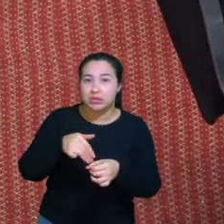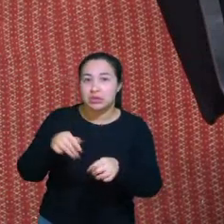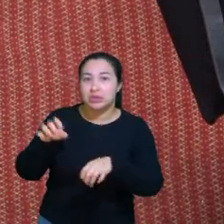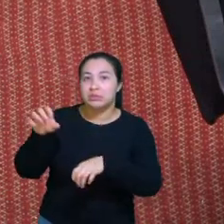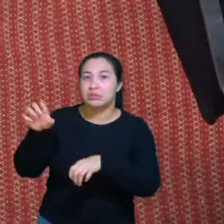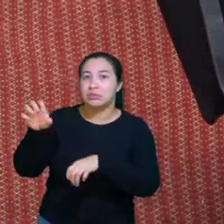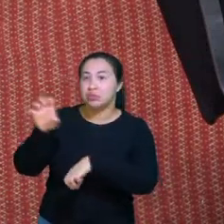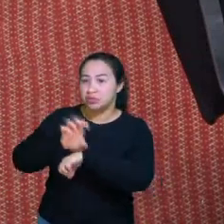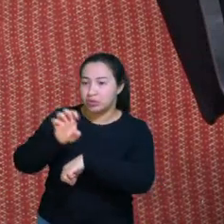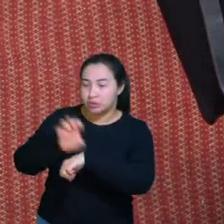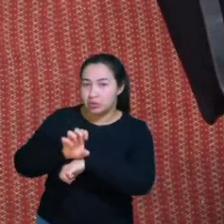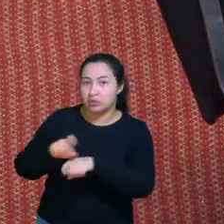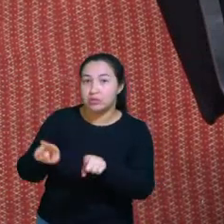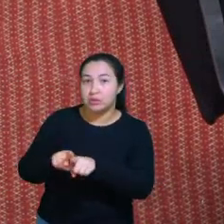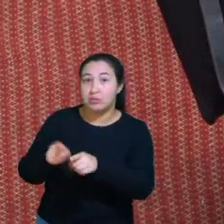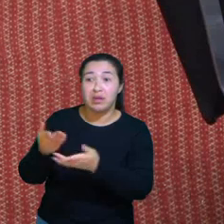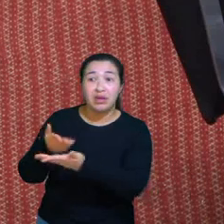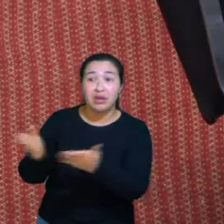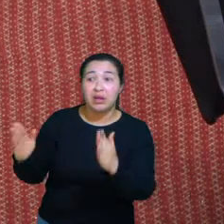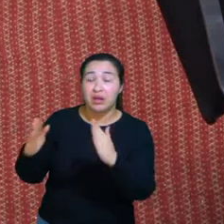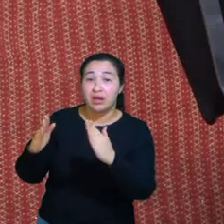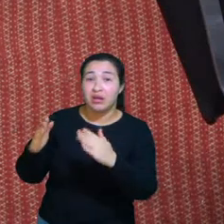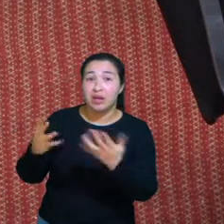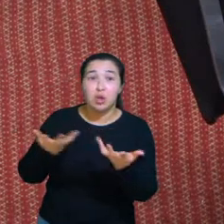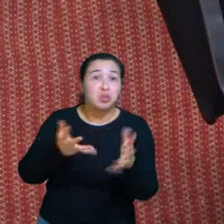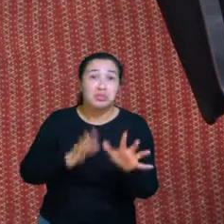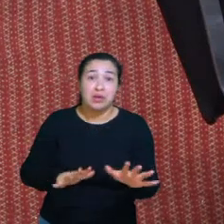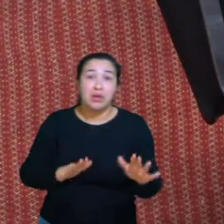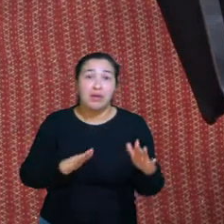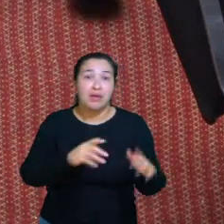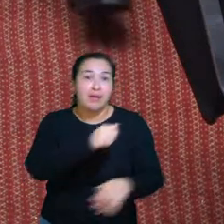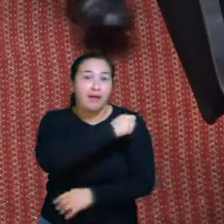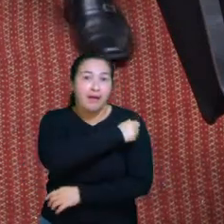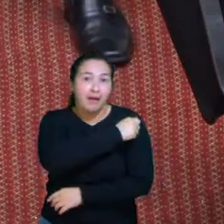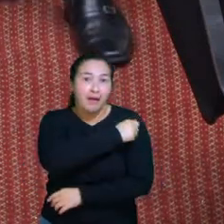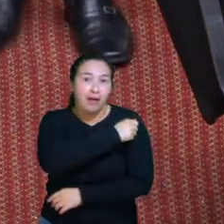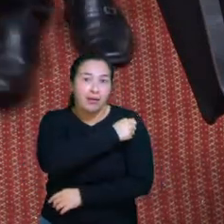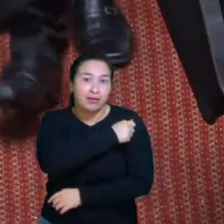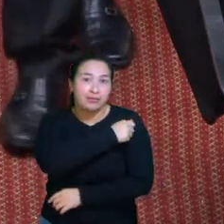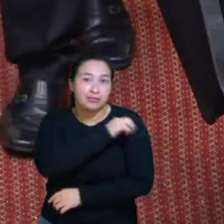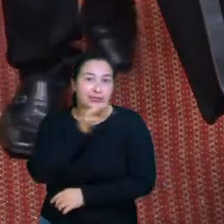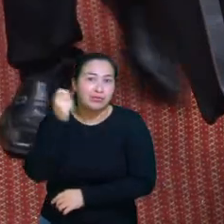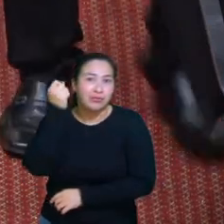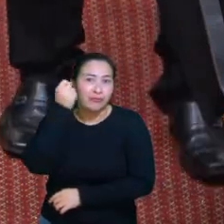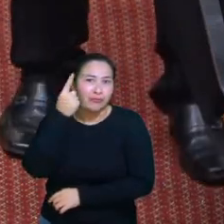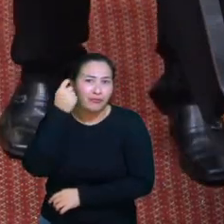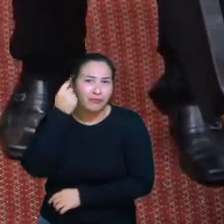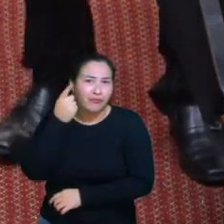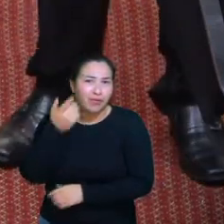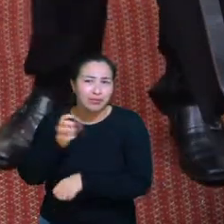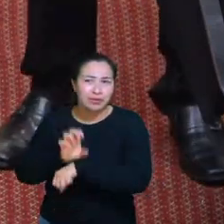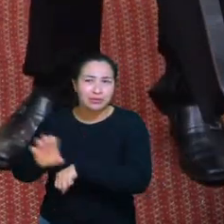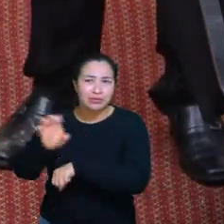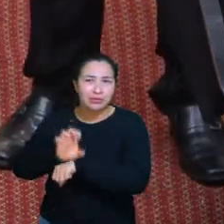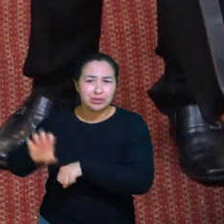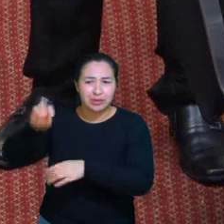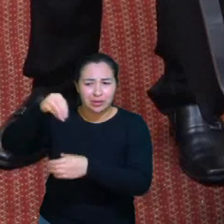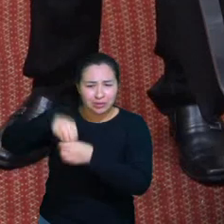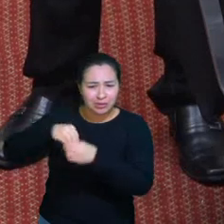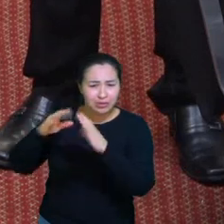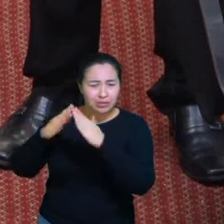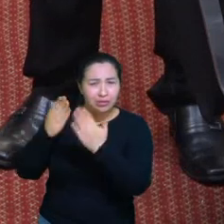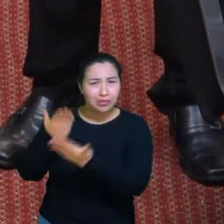municipais que não querem estudantes das Universidades públicas Isso é um